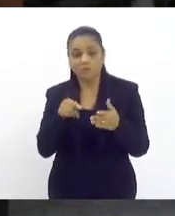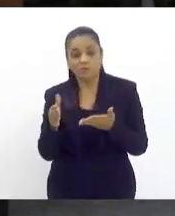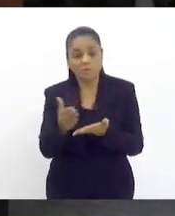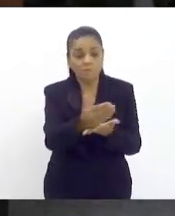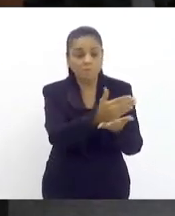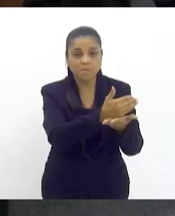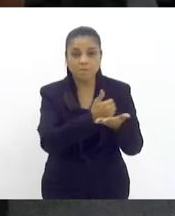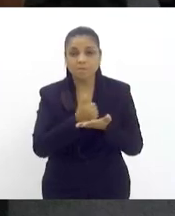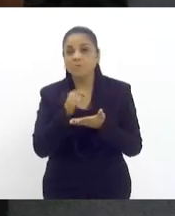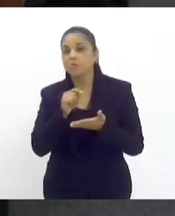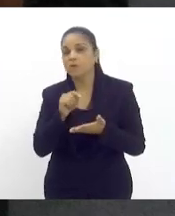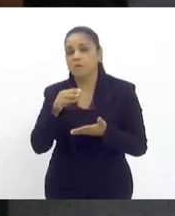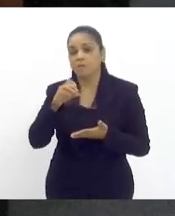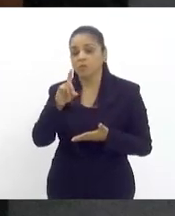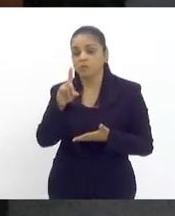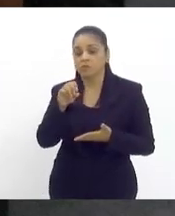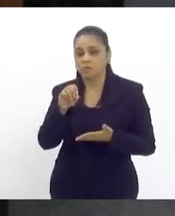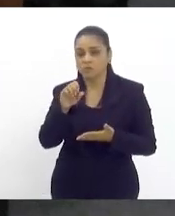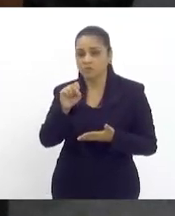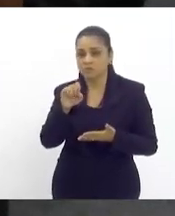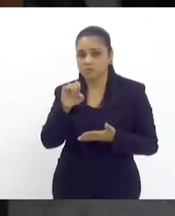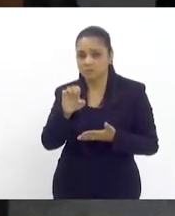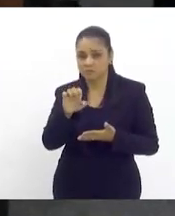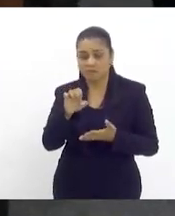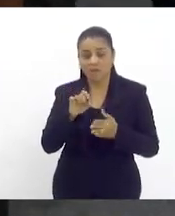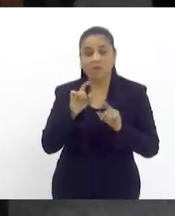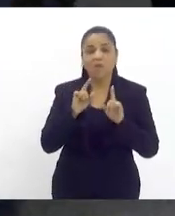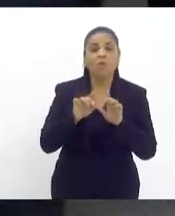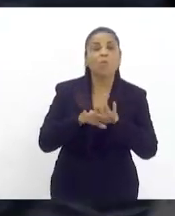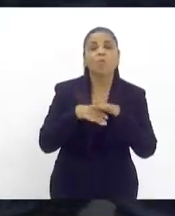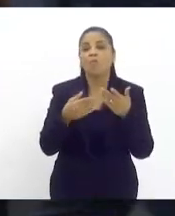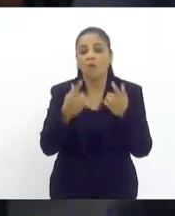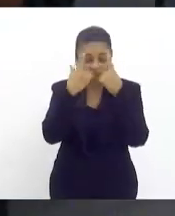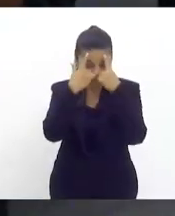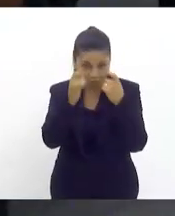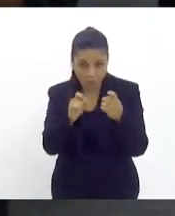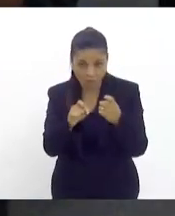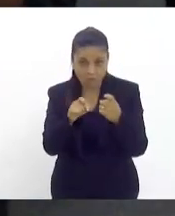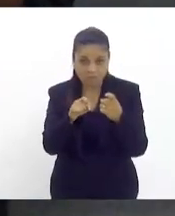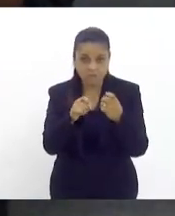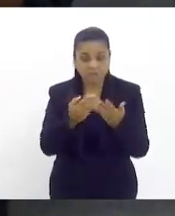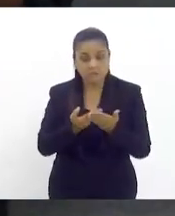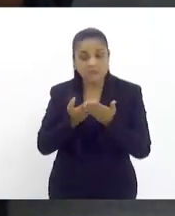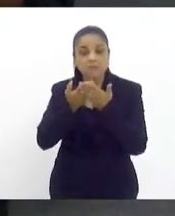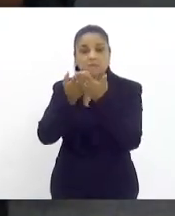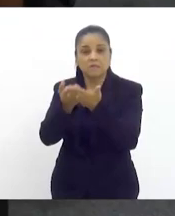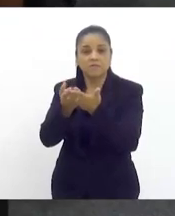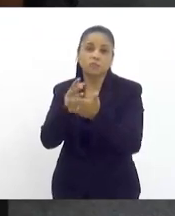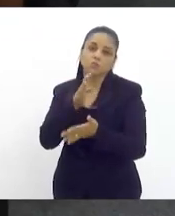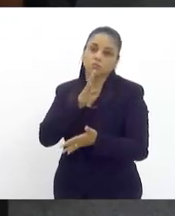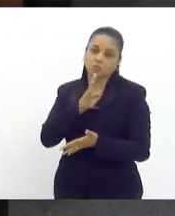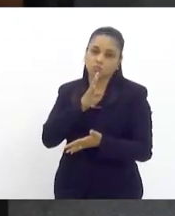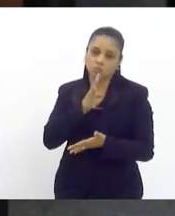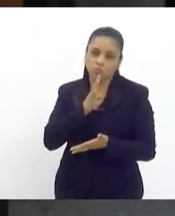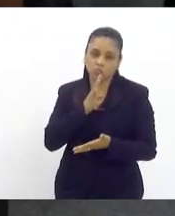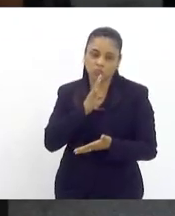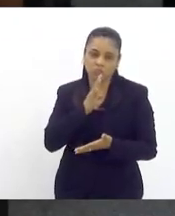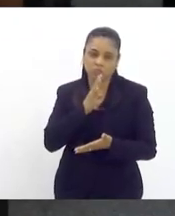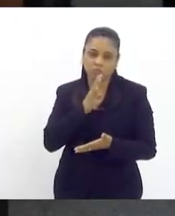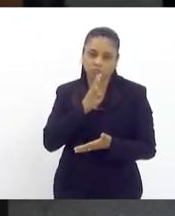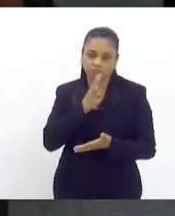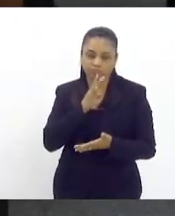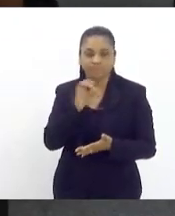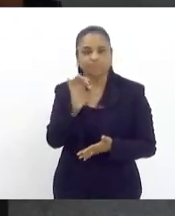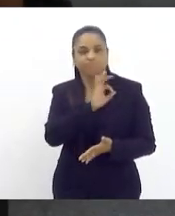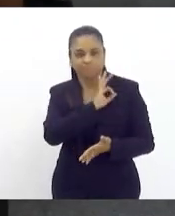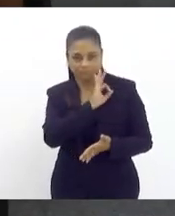com relação as violências que chegaram a ser privadas ao conhecimento das forças